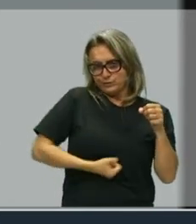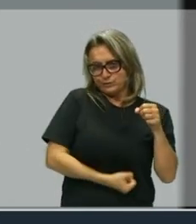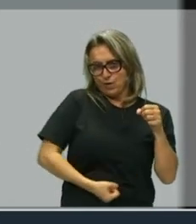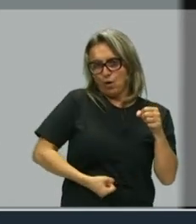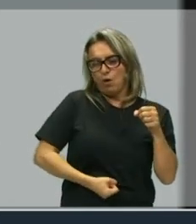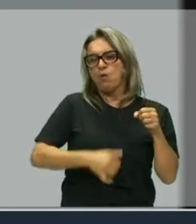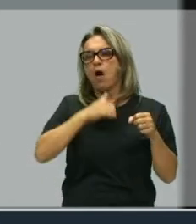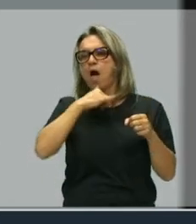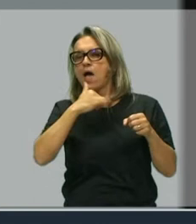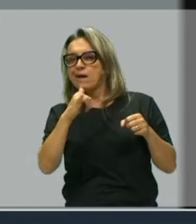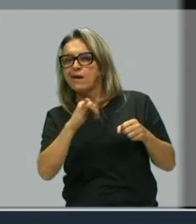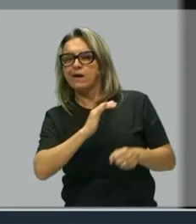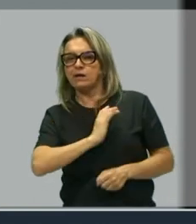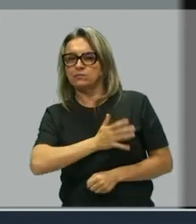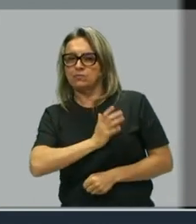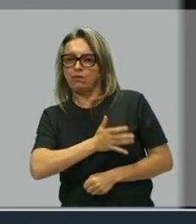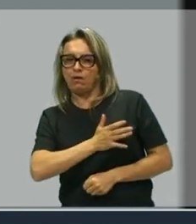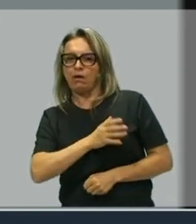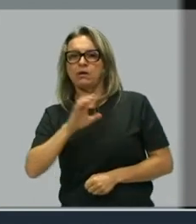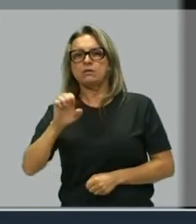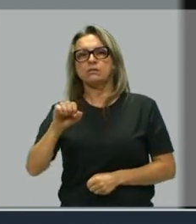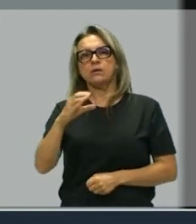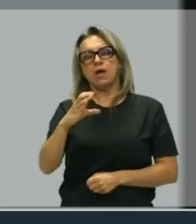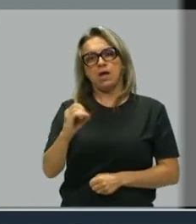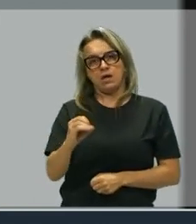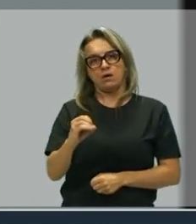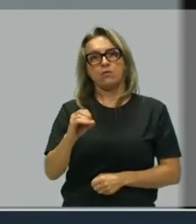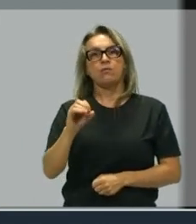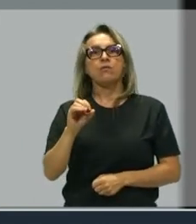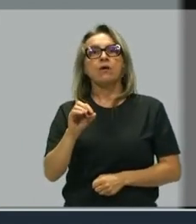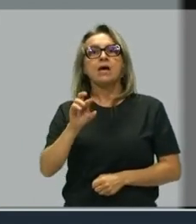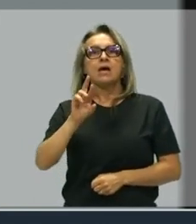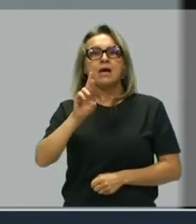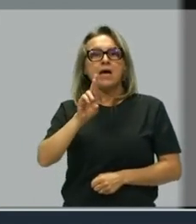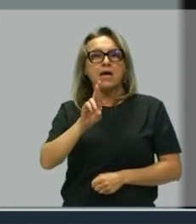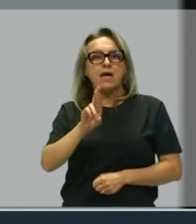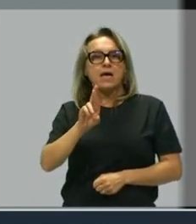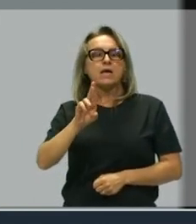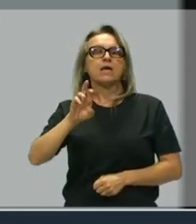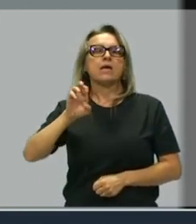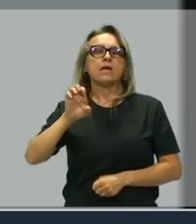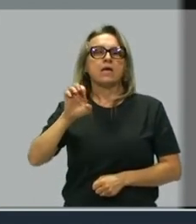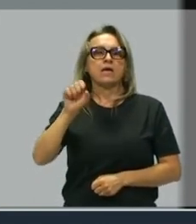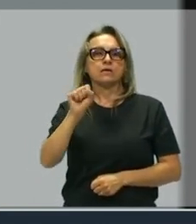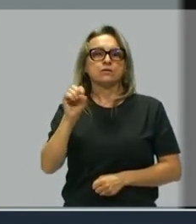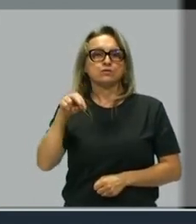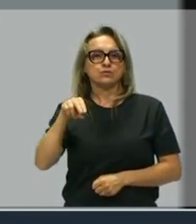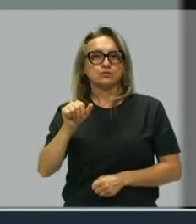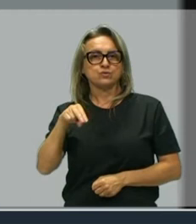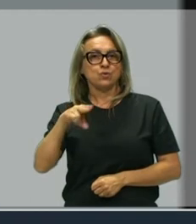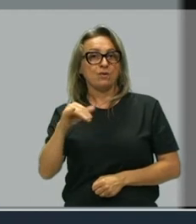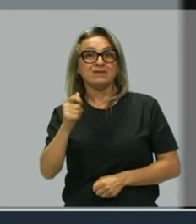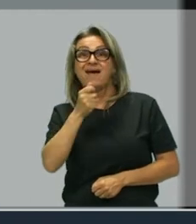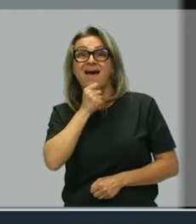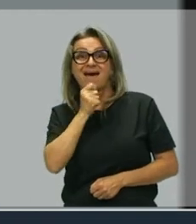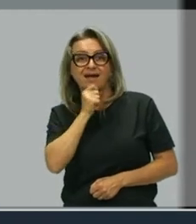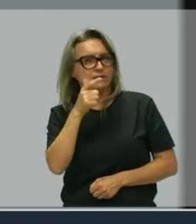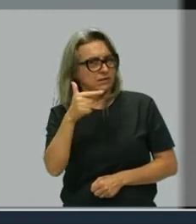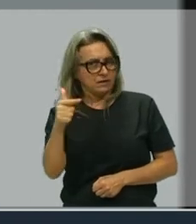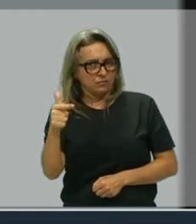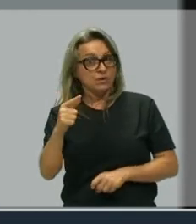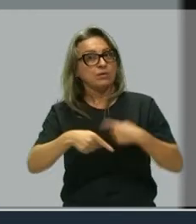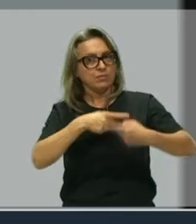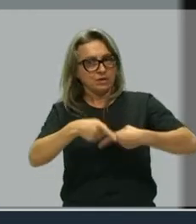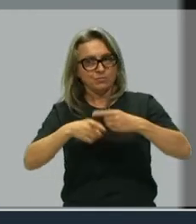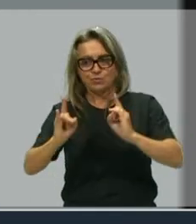ainda, não temos por enquanto a ressonância magnética, mas com a inauguração do prédio novo teremos a ressonância magnética e